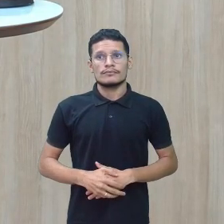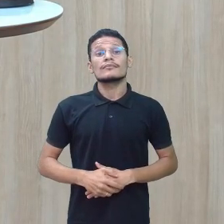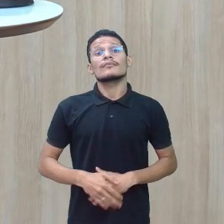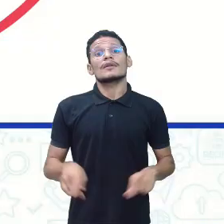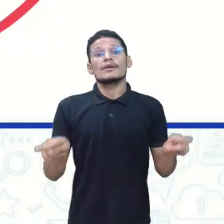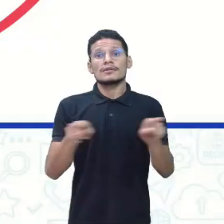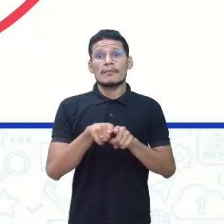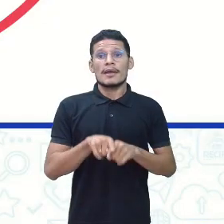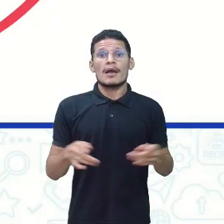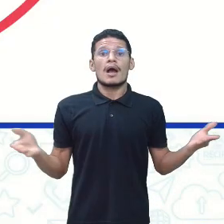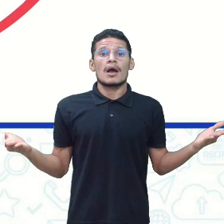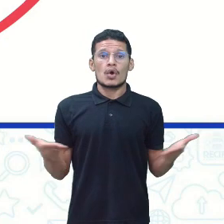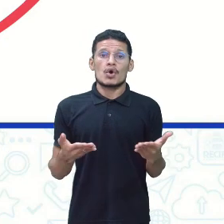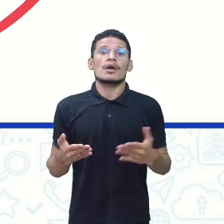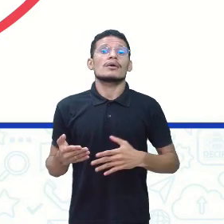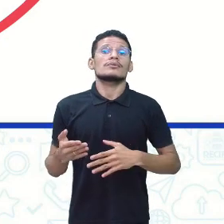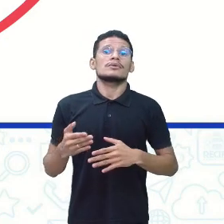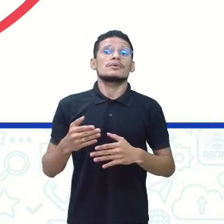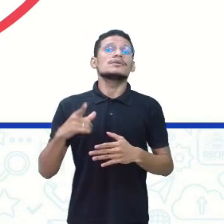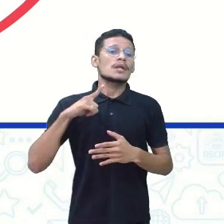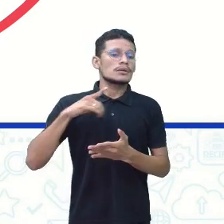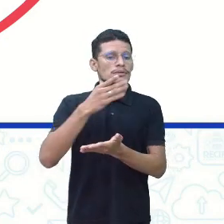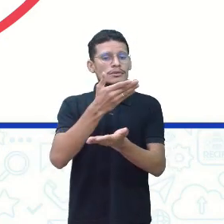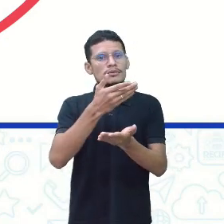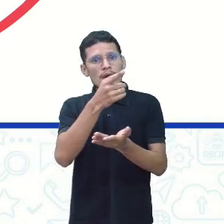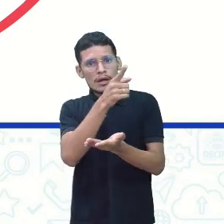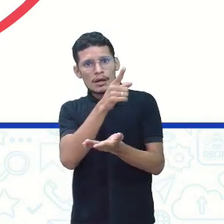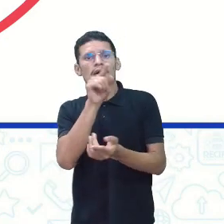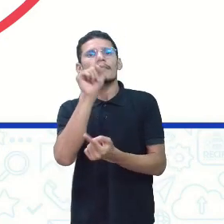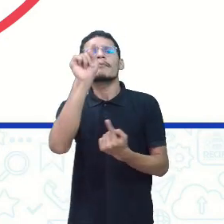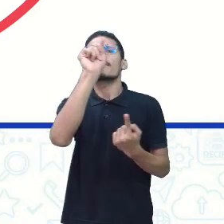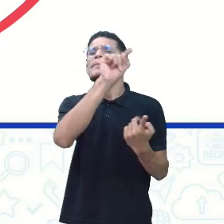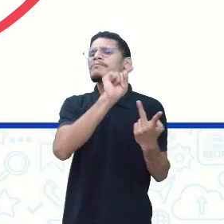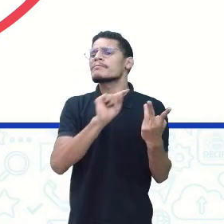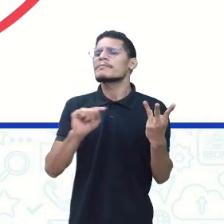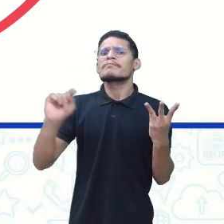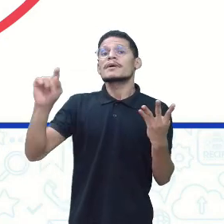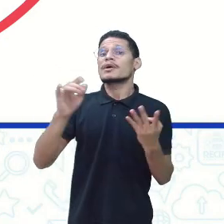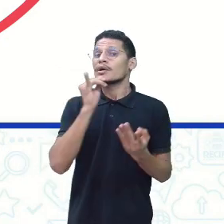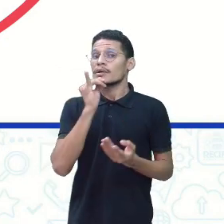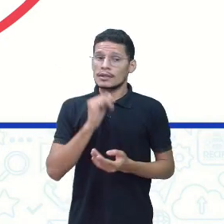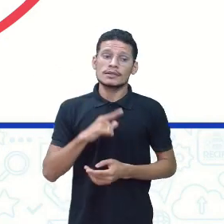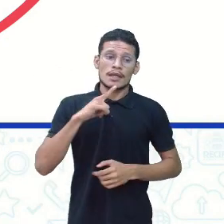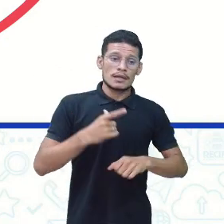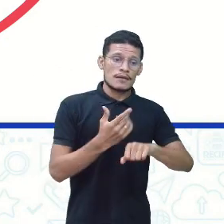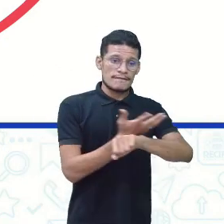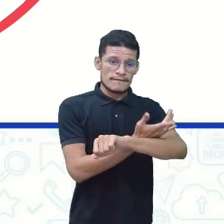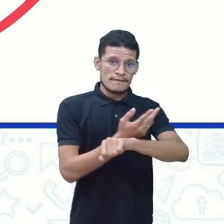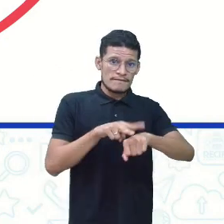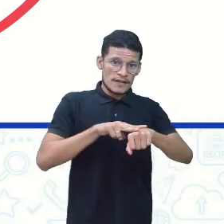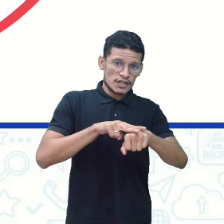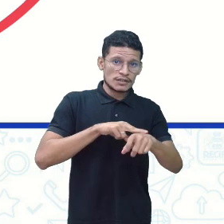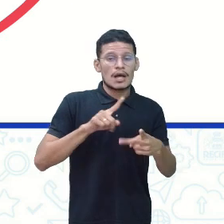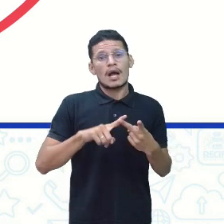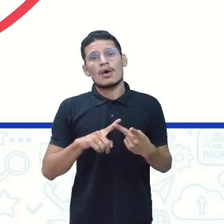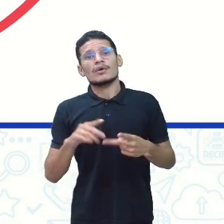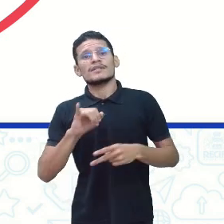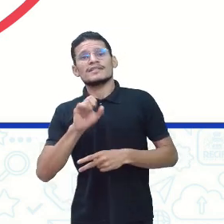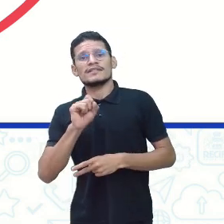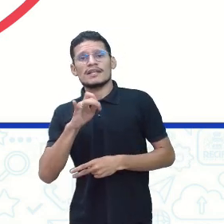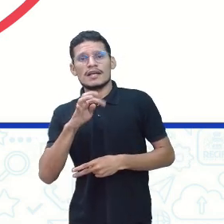Aqui uma cadeia alimentar, não é? Nós temos o vegetal, o inseto, o sapo, a